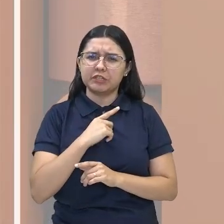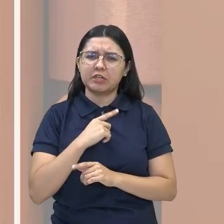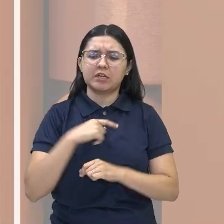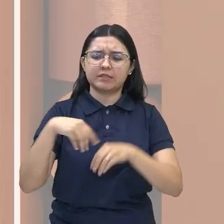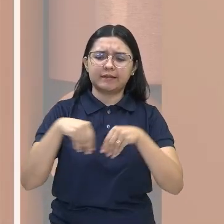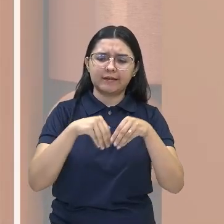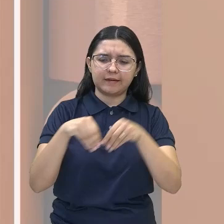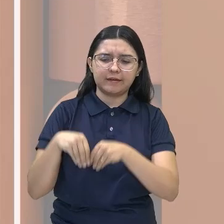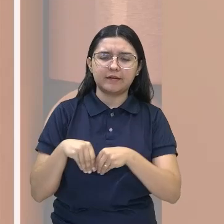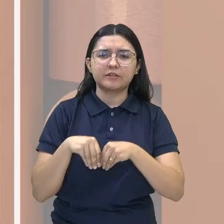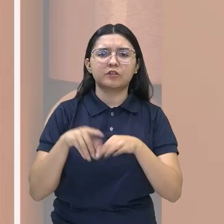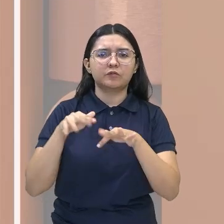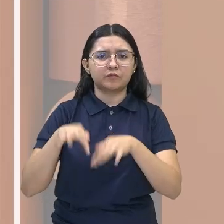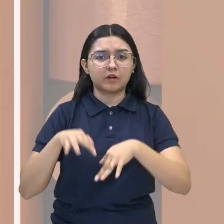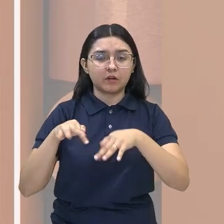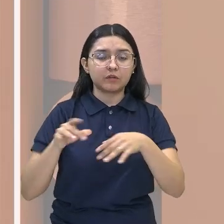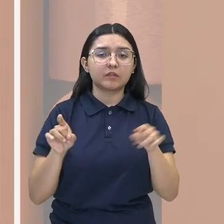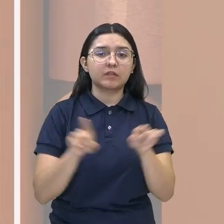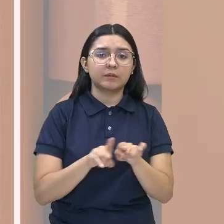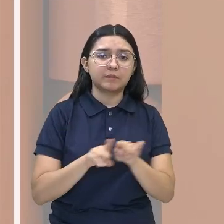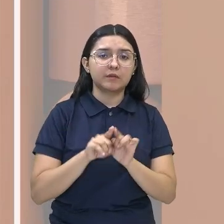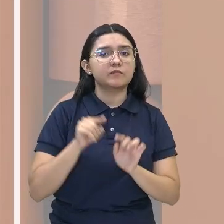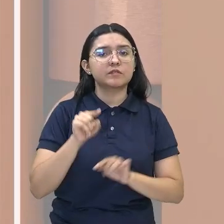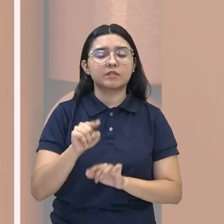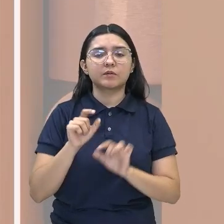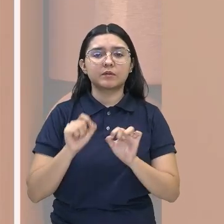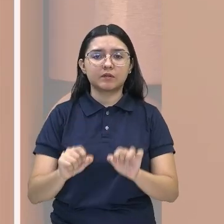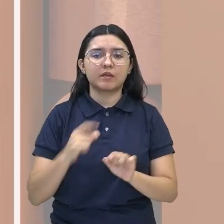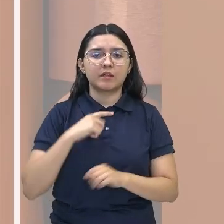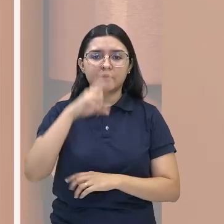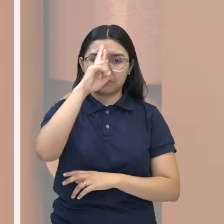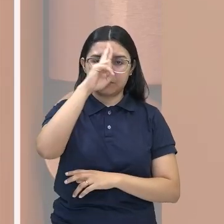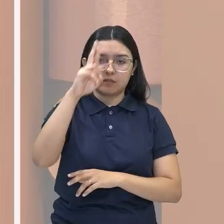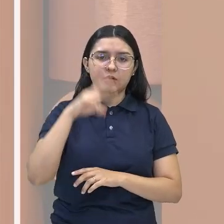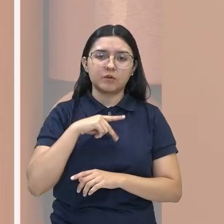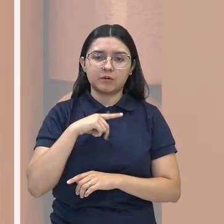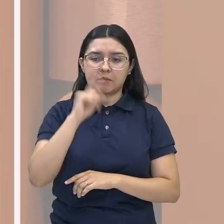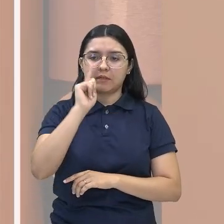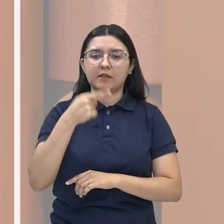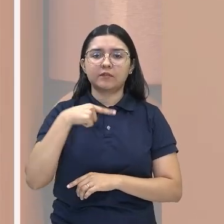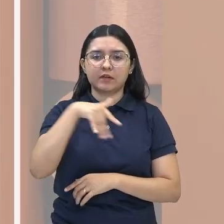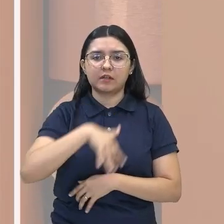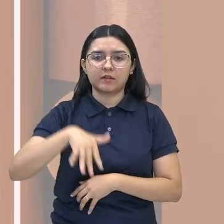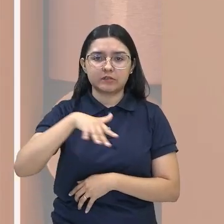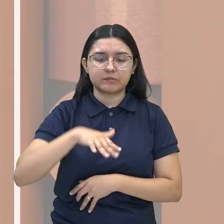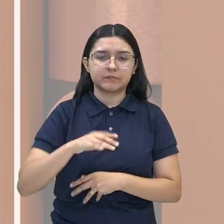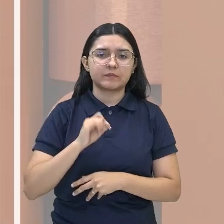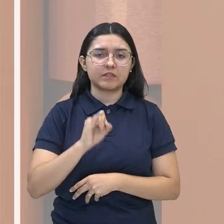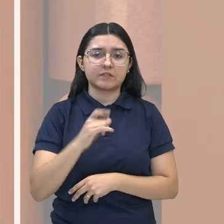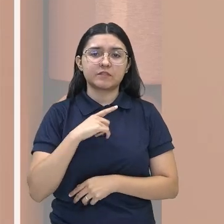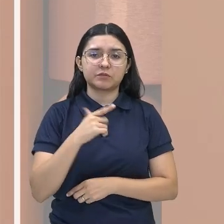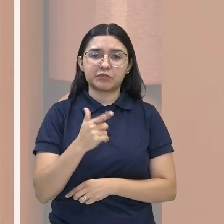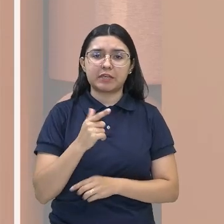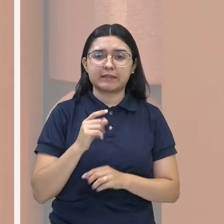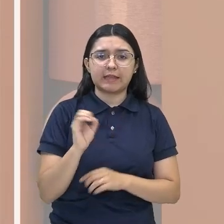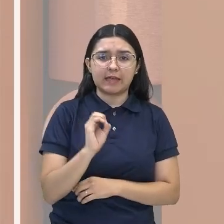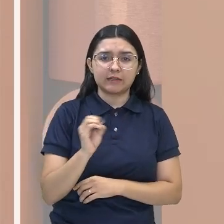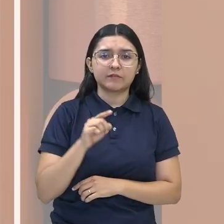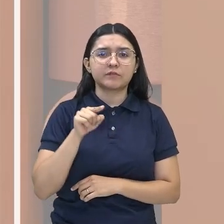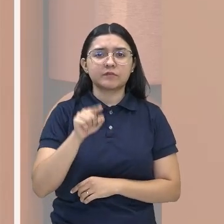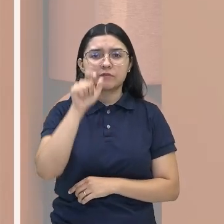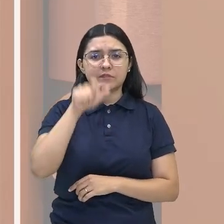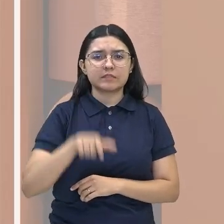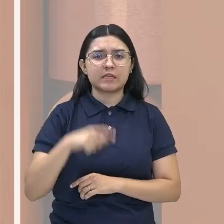você possuía o feudo e você era, de certa forma, um senhor daquelas regiões. Se você não tinha nada daquilo, você